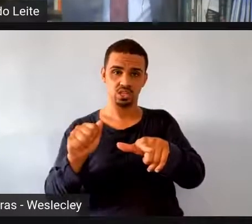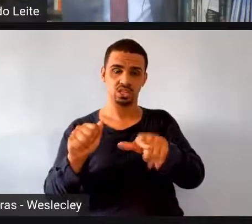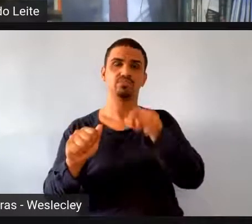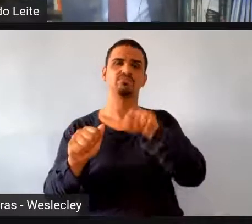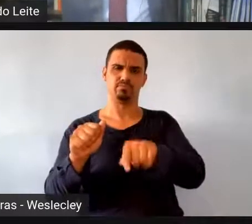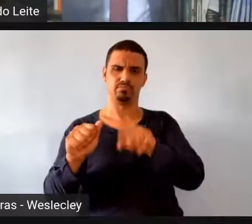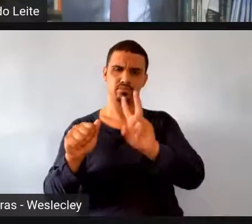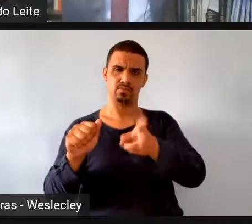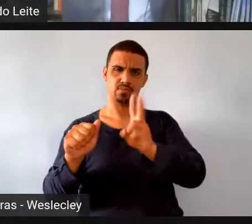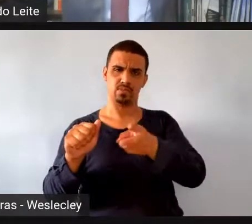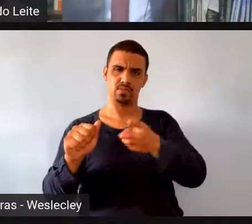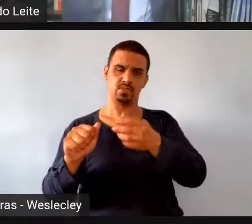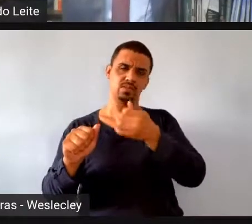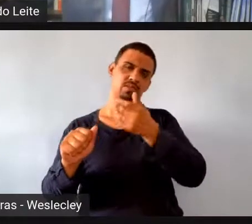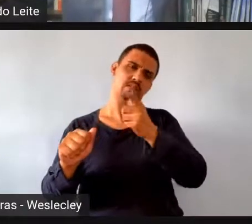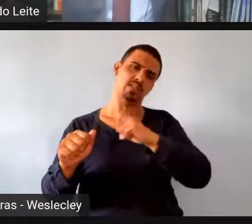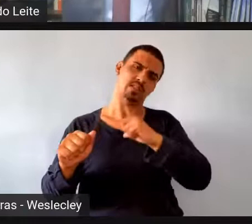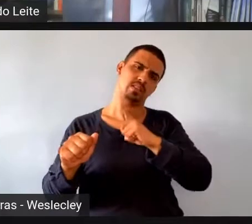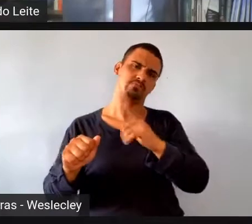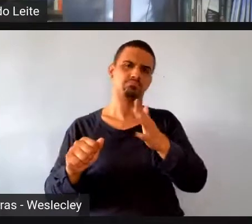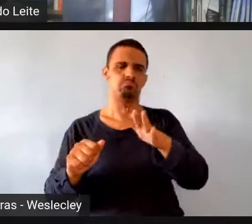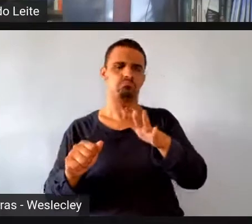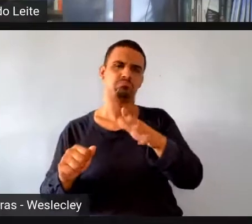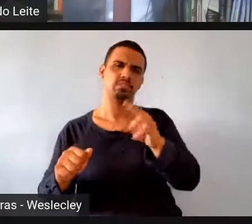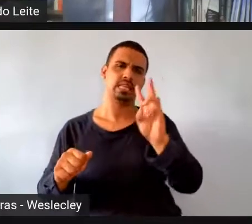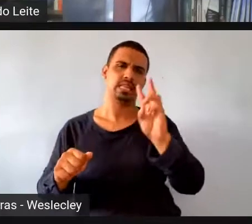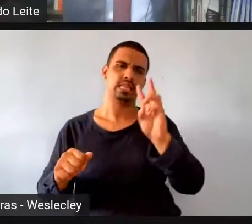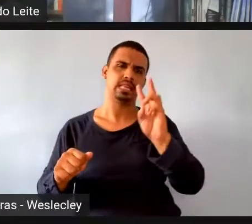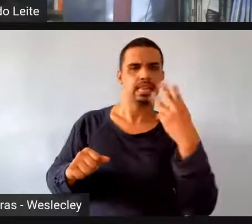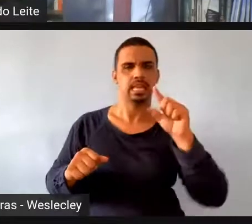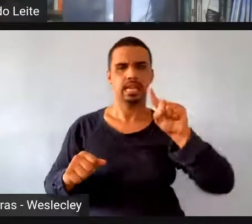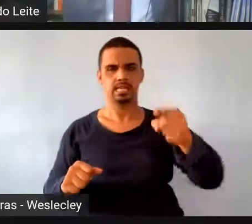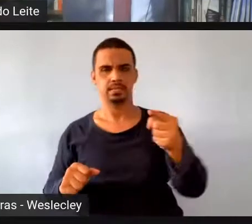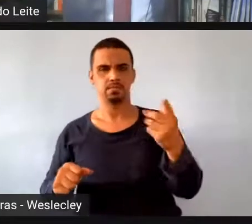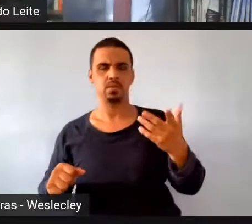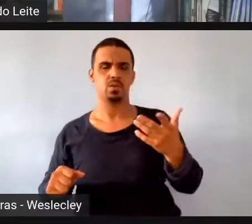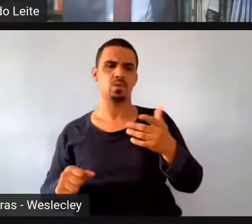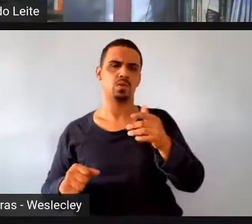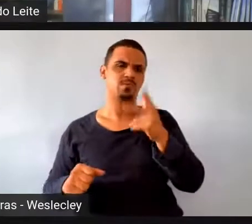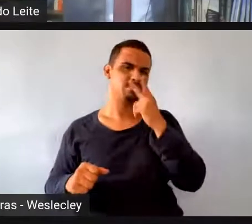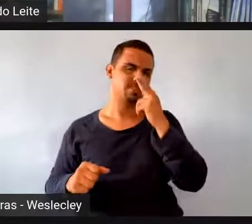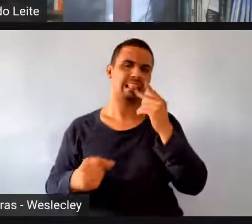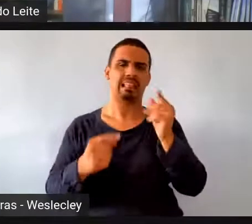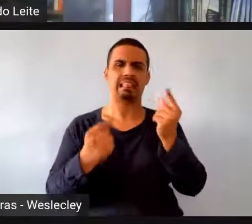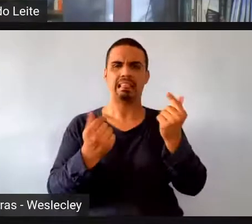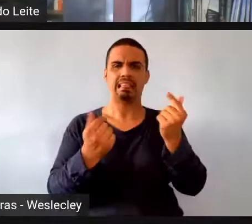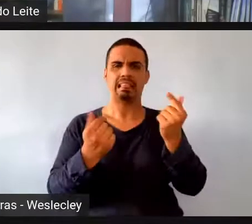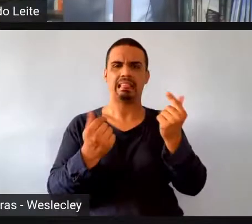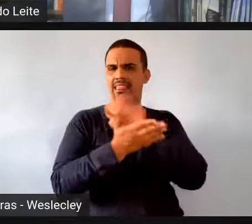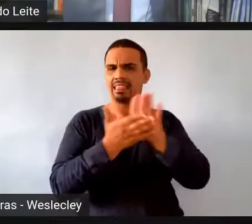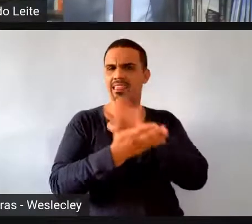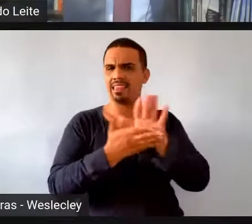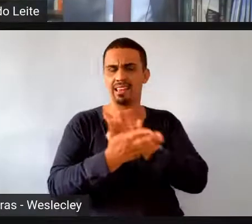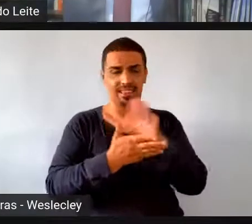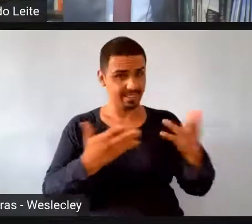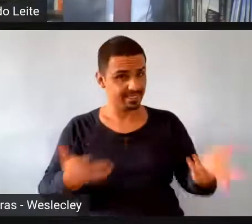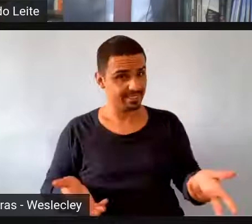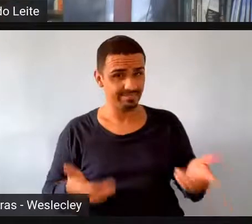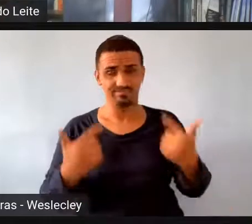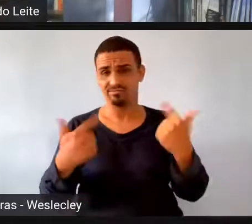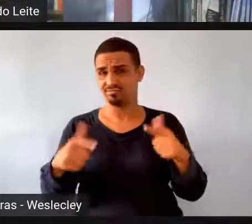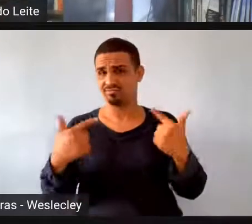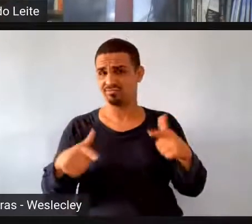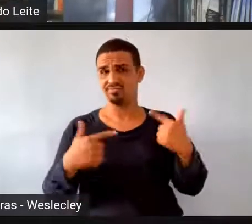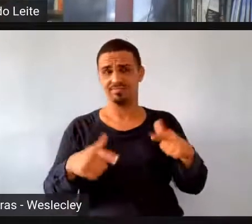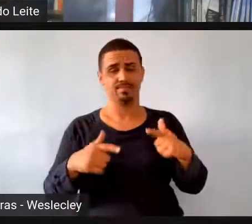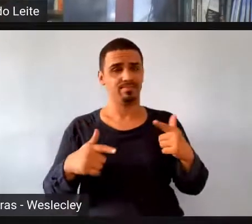dá 3 mil por ciclo eleitoral, o que é a mesma coisa que nada do ponto de vista delas, e, né, não tem efeito, vai